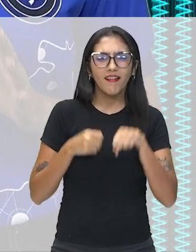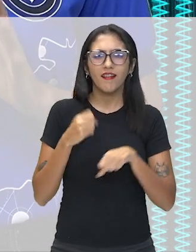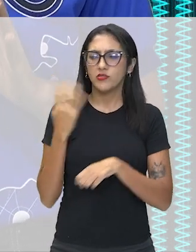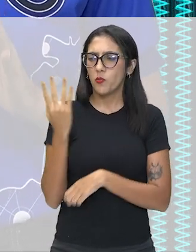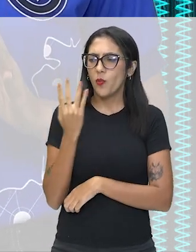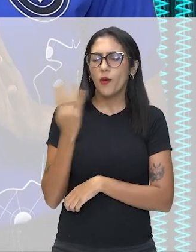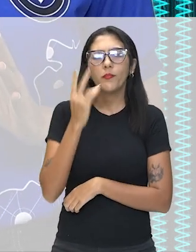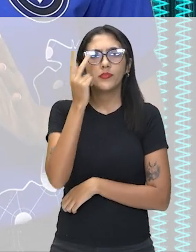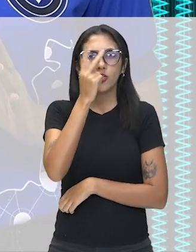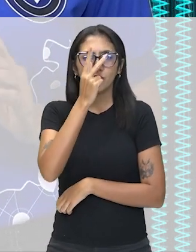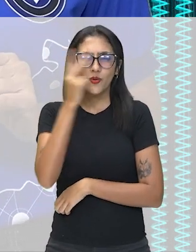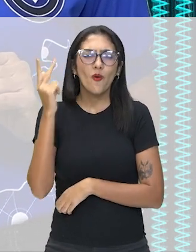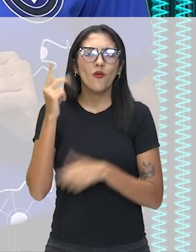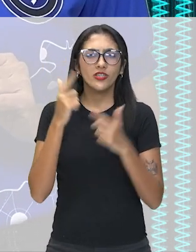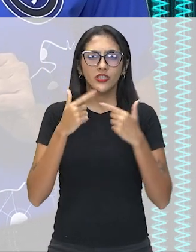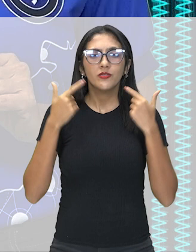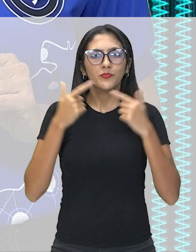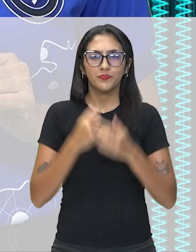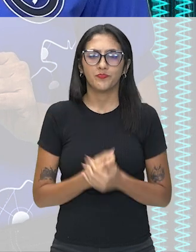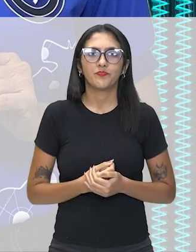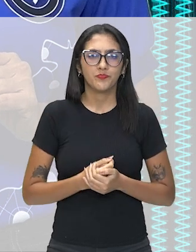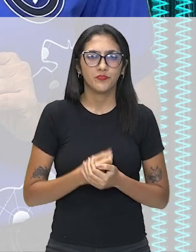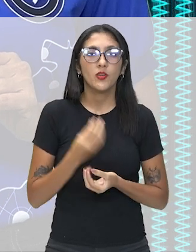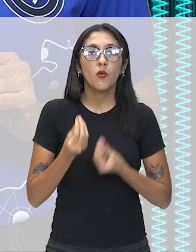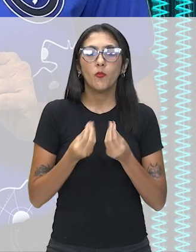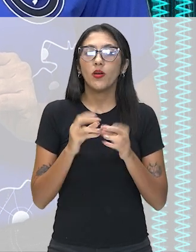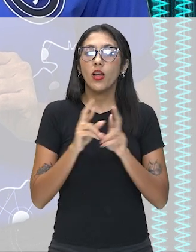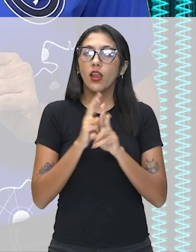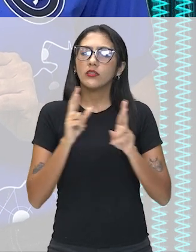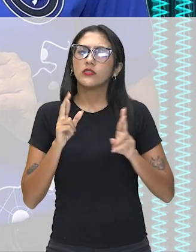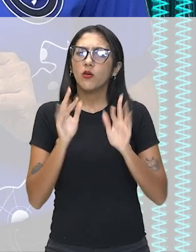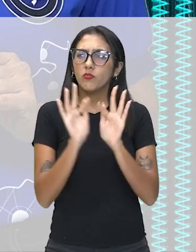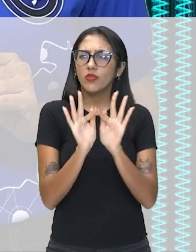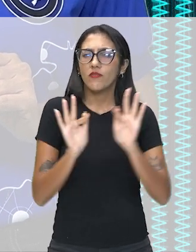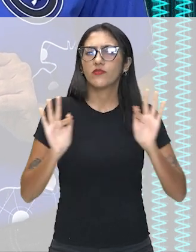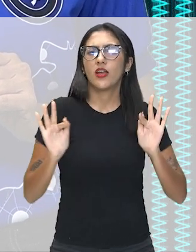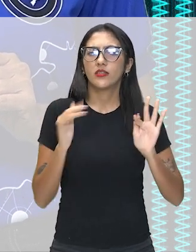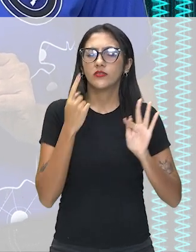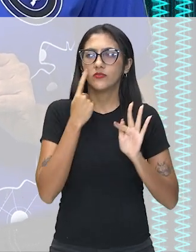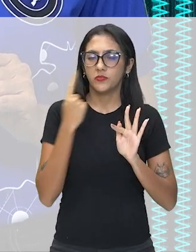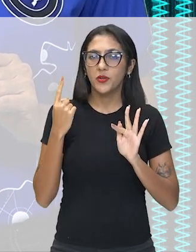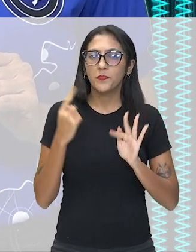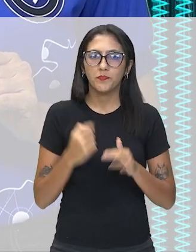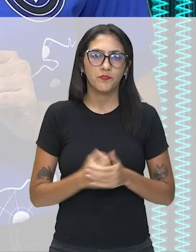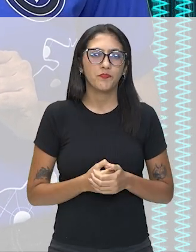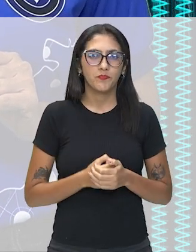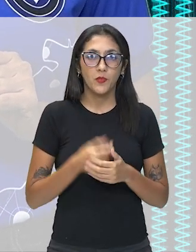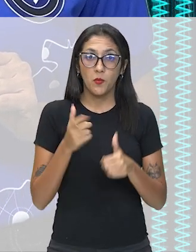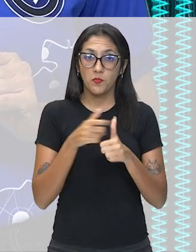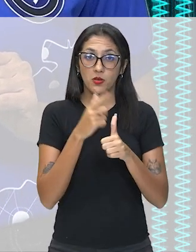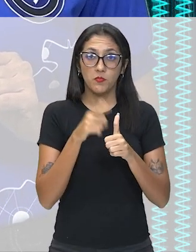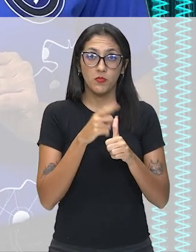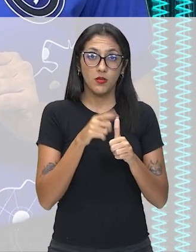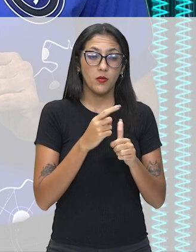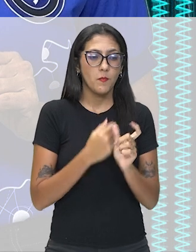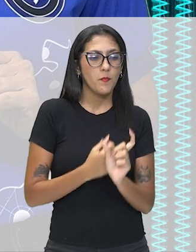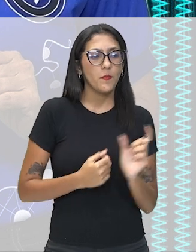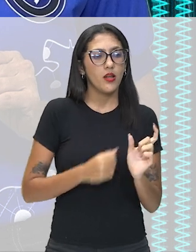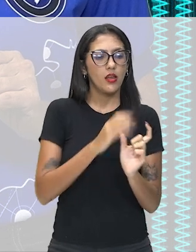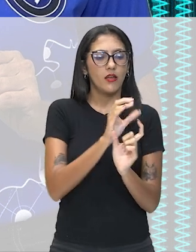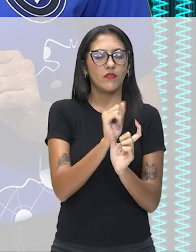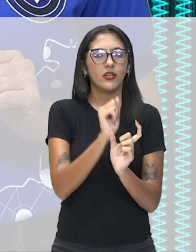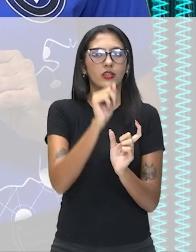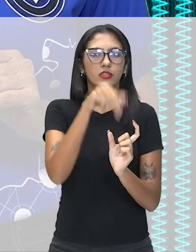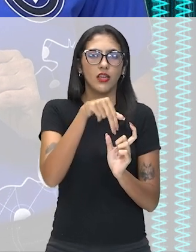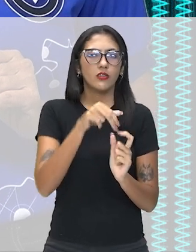divertindo. E aqui a nossa pergunta em relação a eles, ó. Primeiro com o can, né? Iniciando a pergunta, lá o can, ó. Agora o subject, o